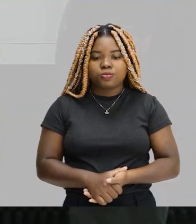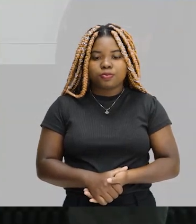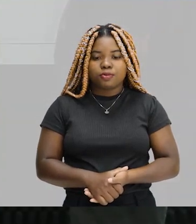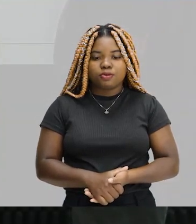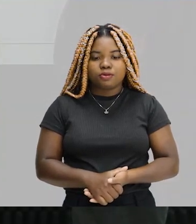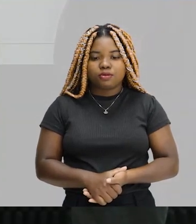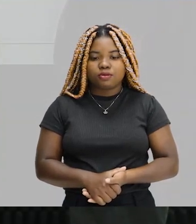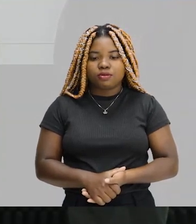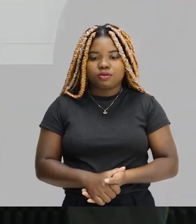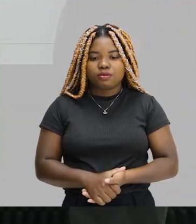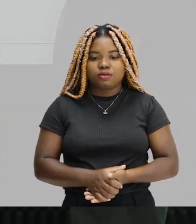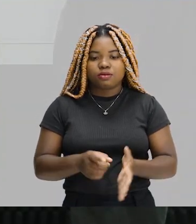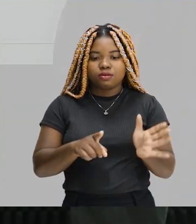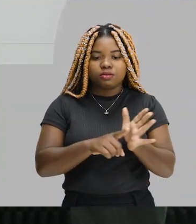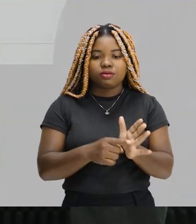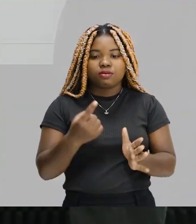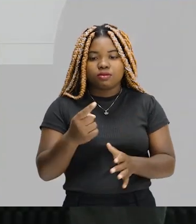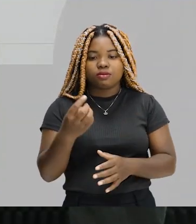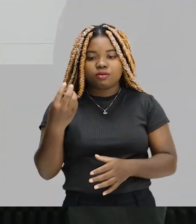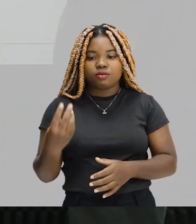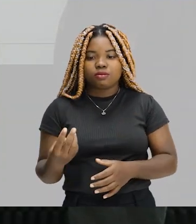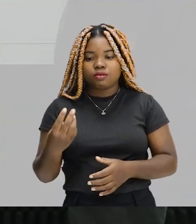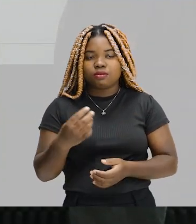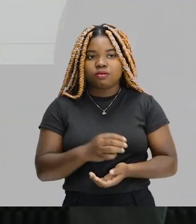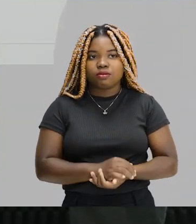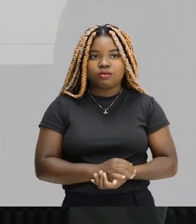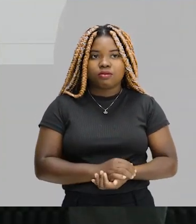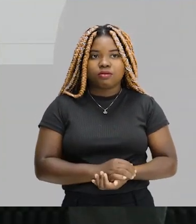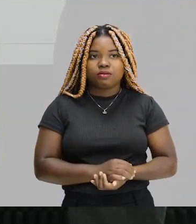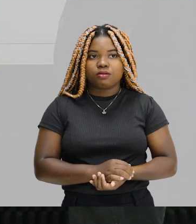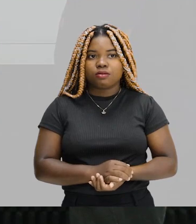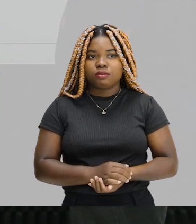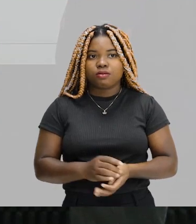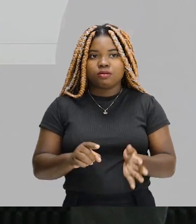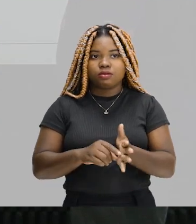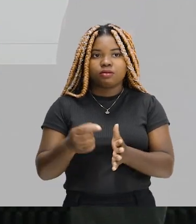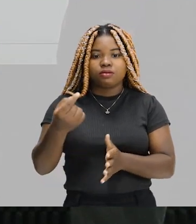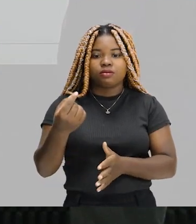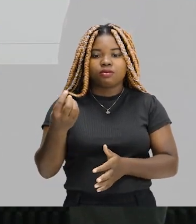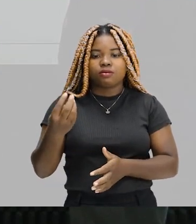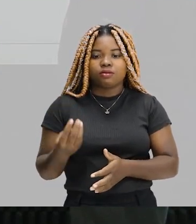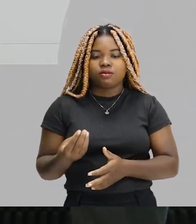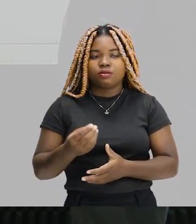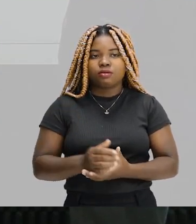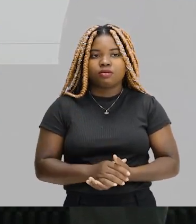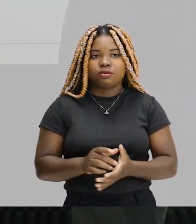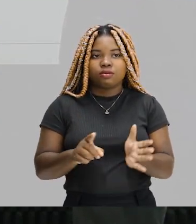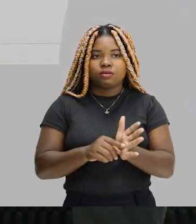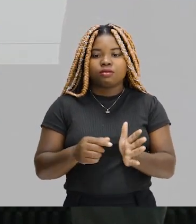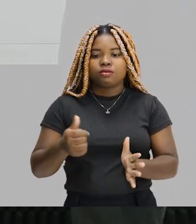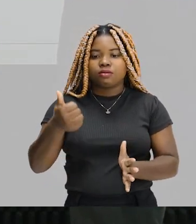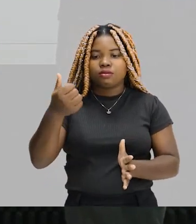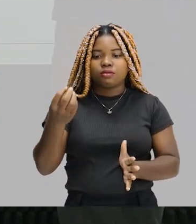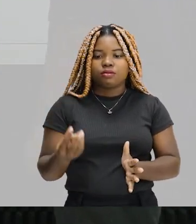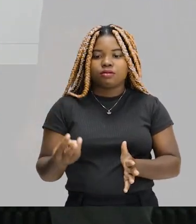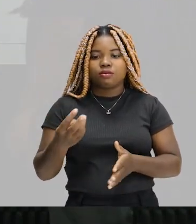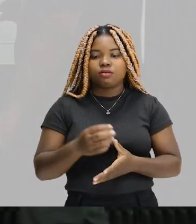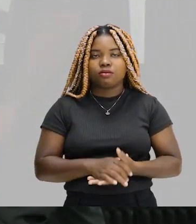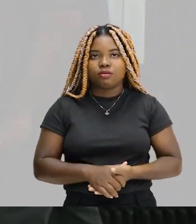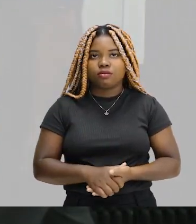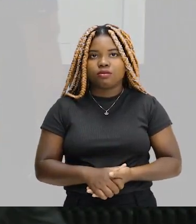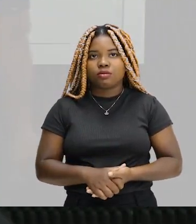Então vai ser, ó, menos 1/3, menos 1/3 e menos